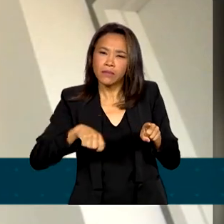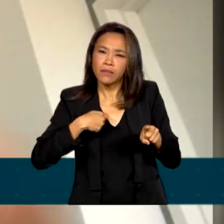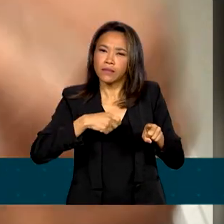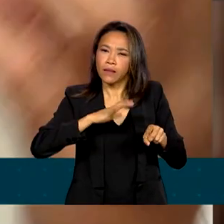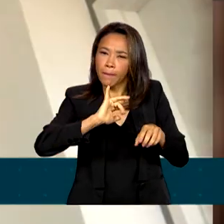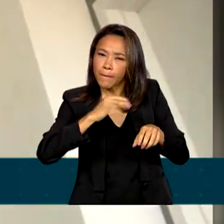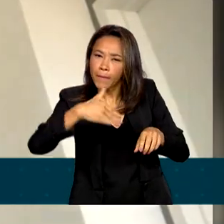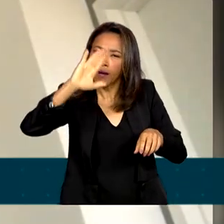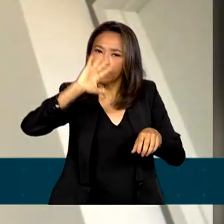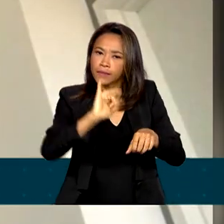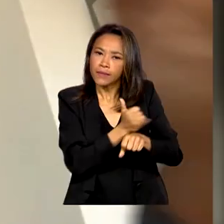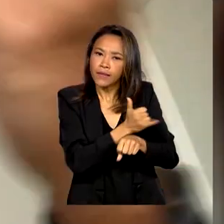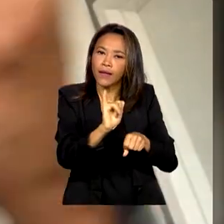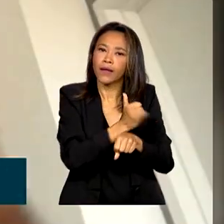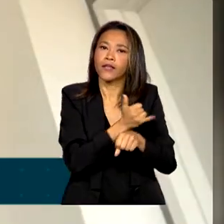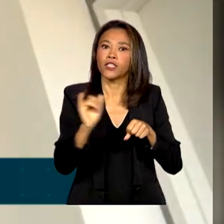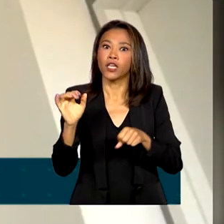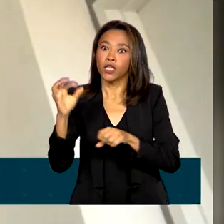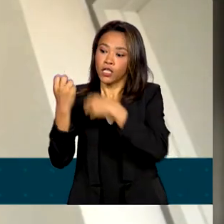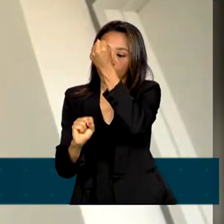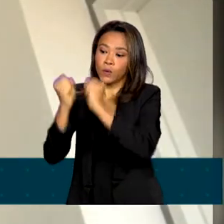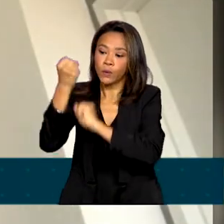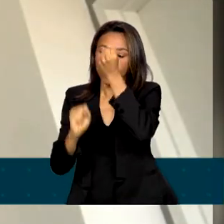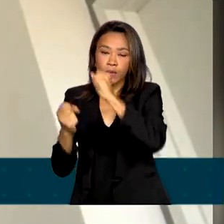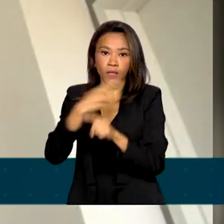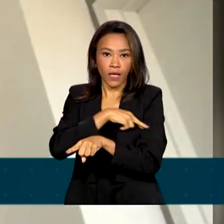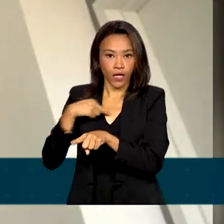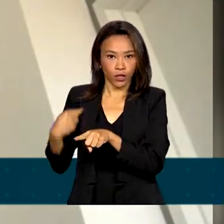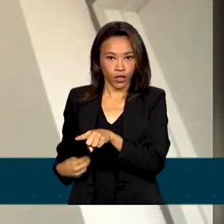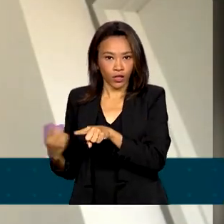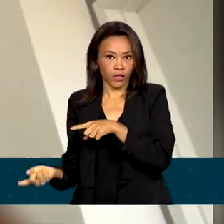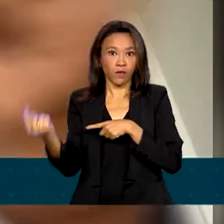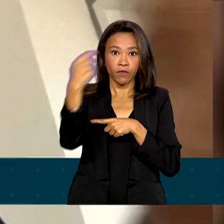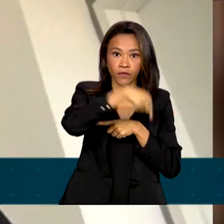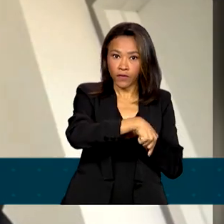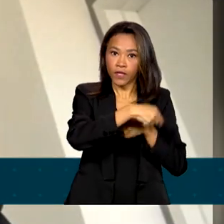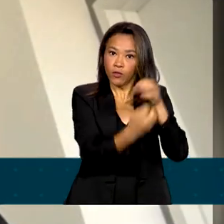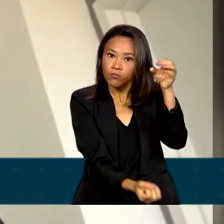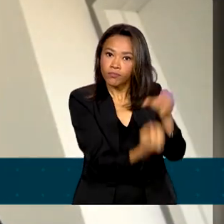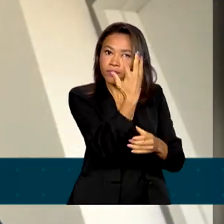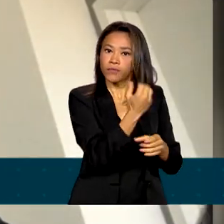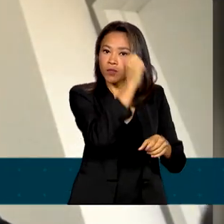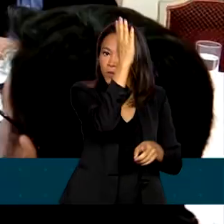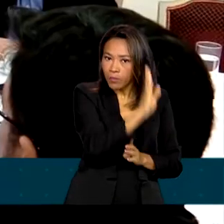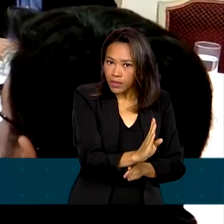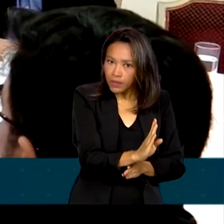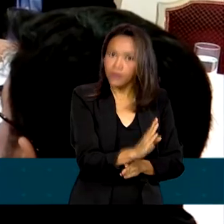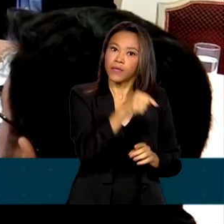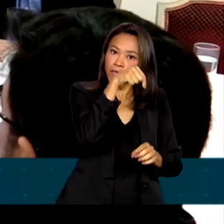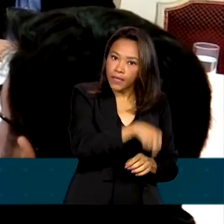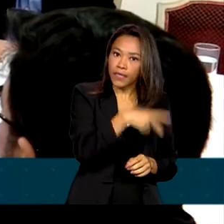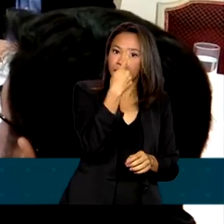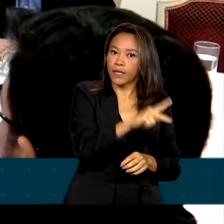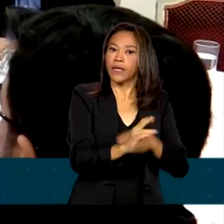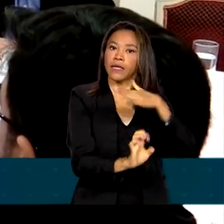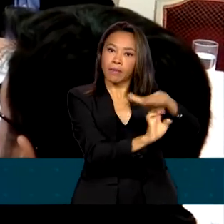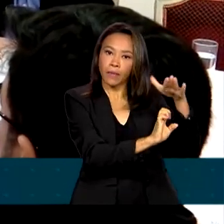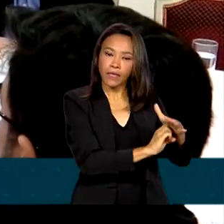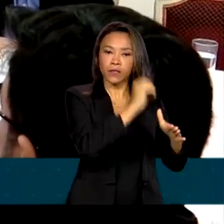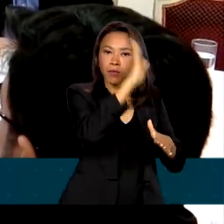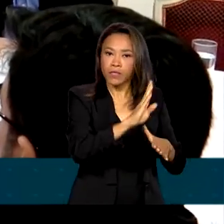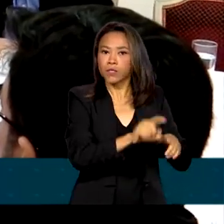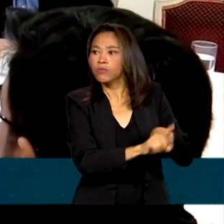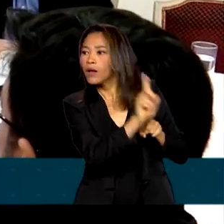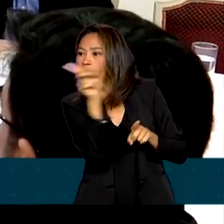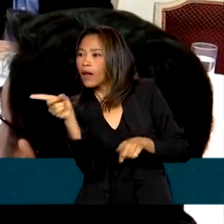estratégia onde indústrias chinesas se instalam aqui, onde tem investimento de empresas brasileiras lá. Em missão oficial em